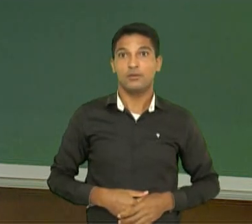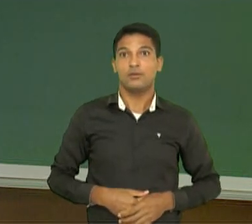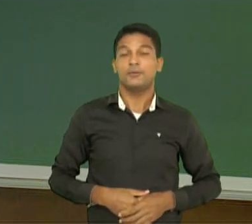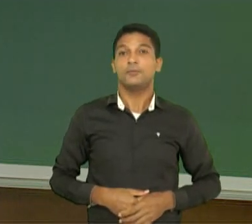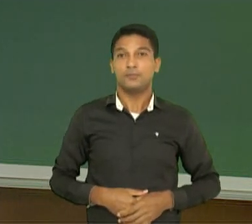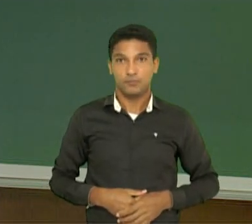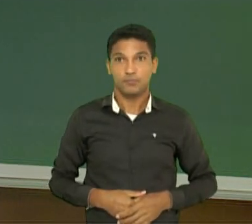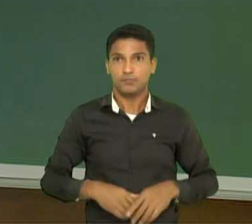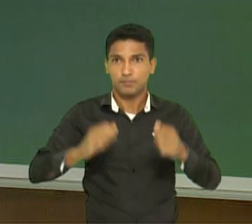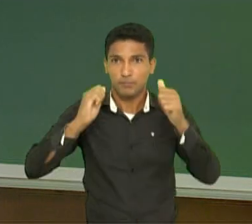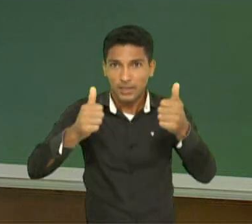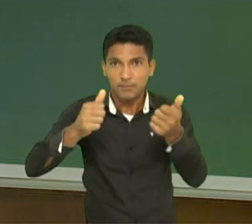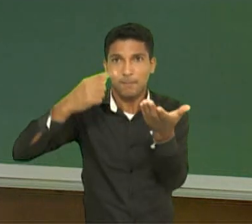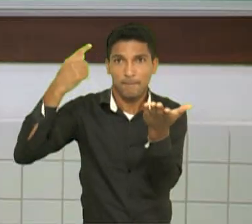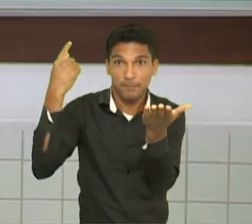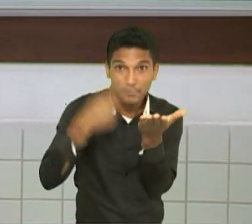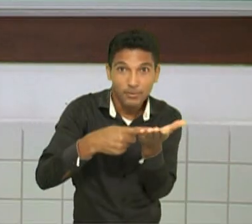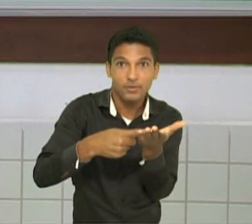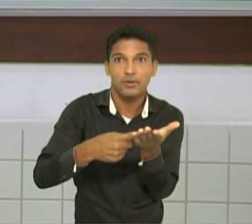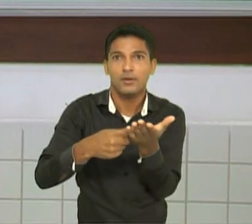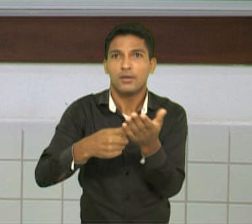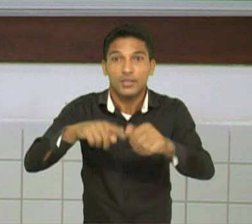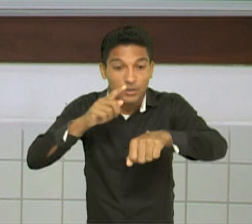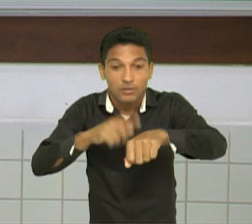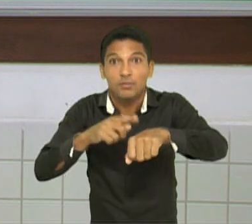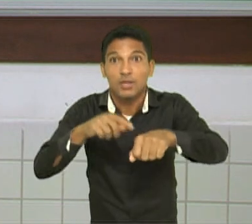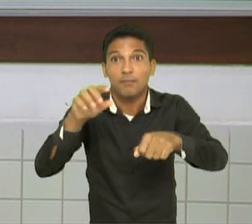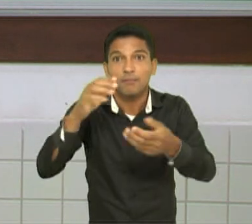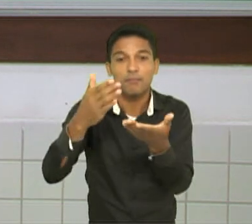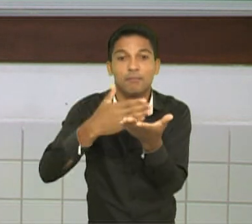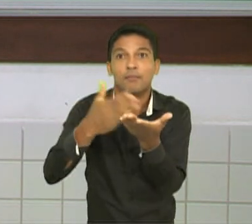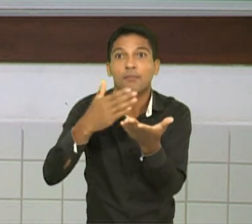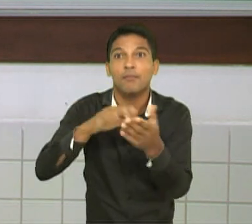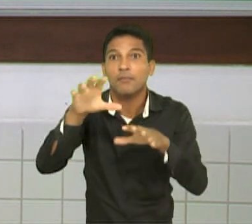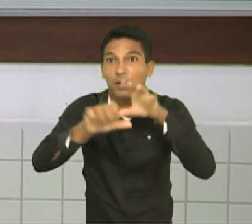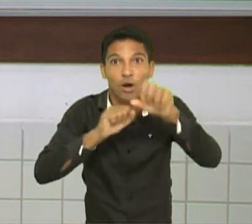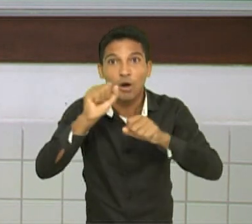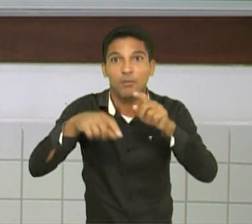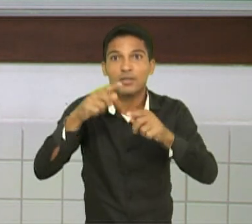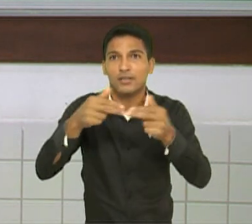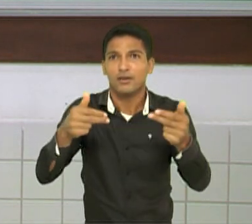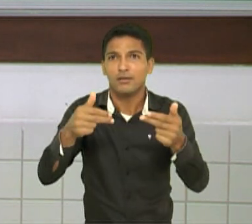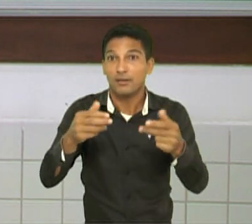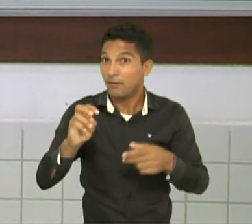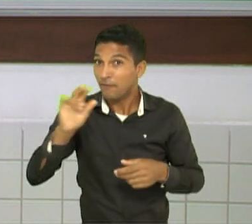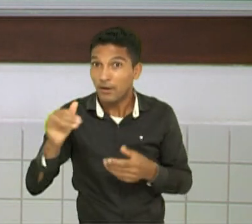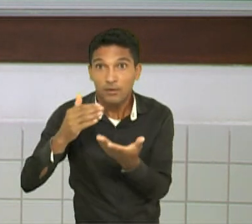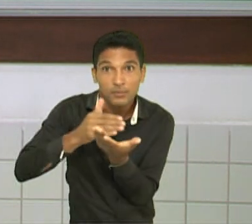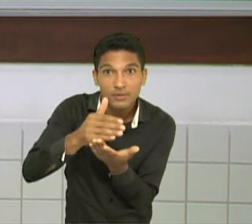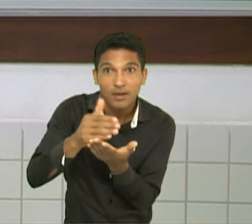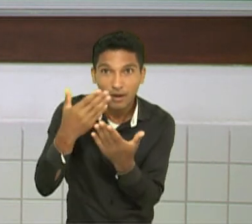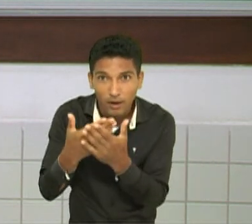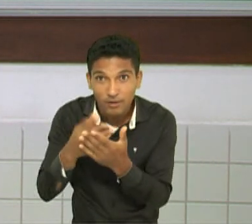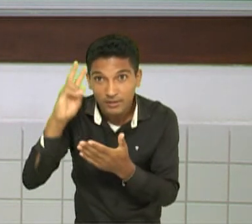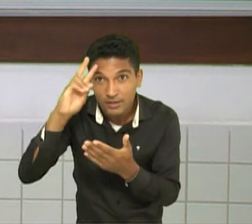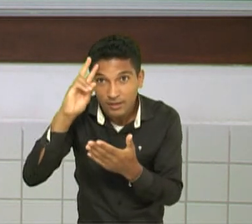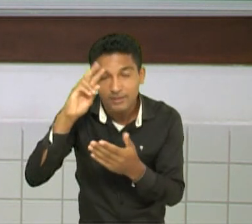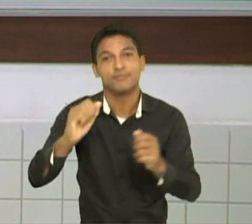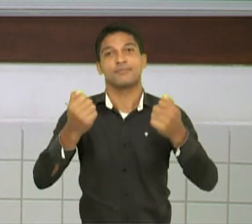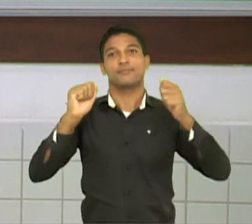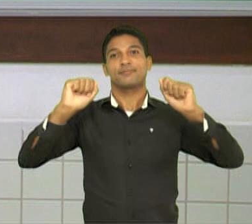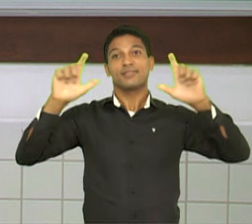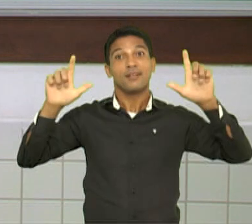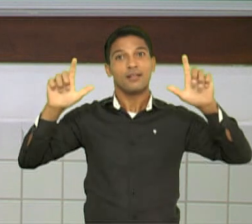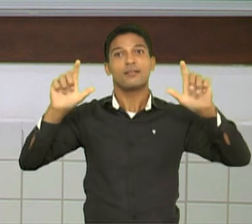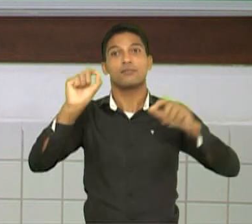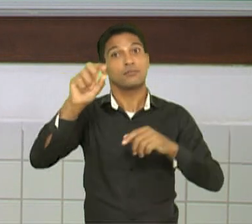avaliação. Combinado? Deu tempo de separar tudo? Podemos ir para a aula de hoje? Claro, lembre-se que